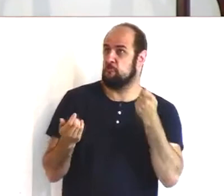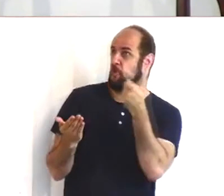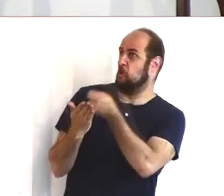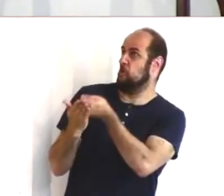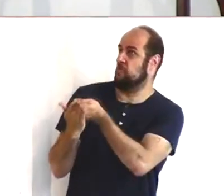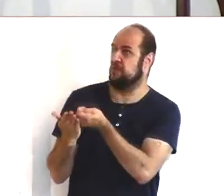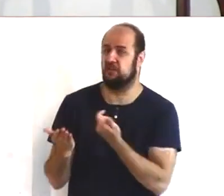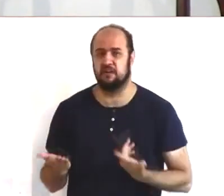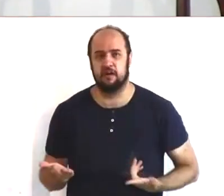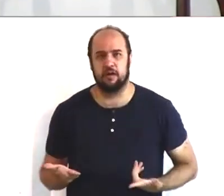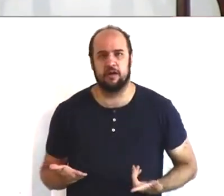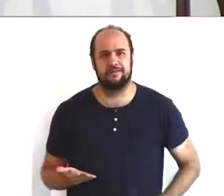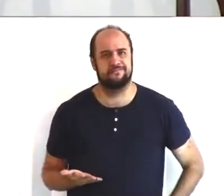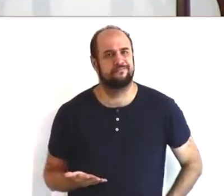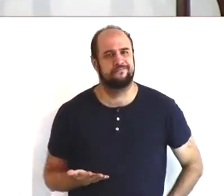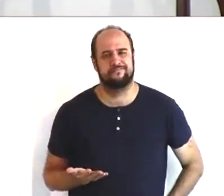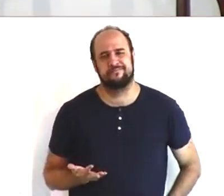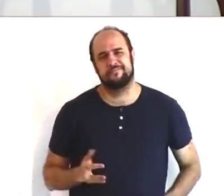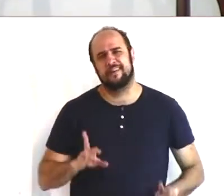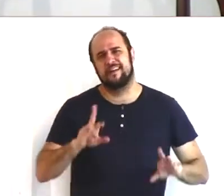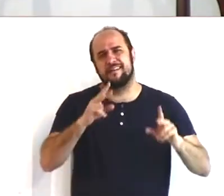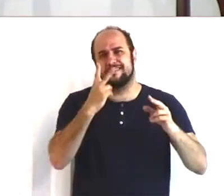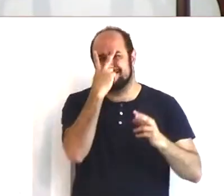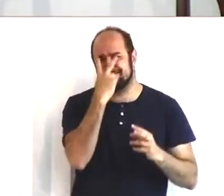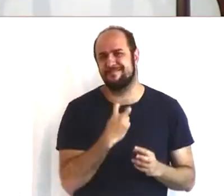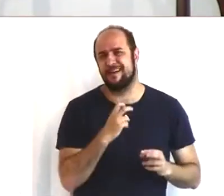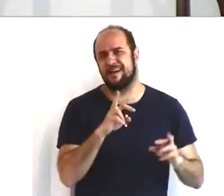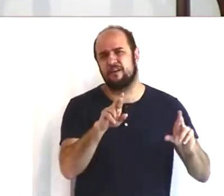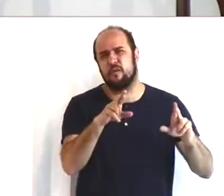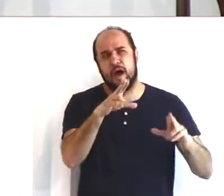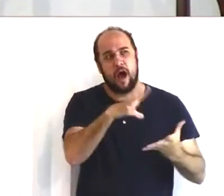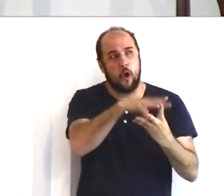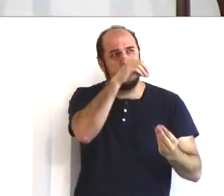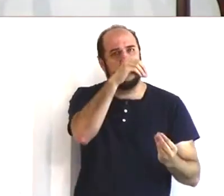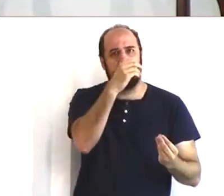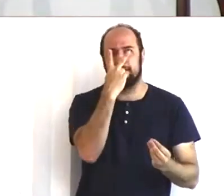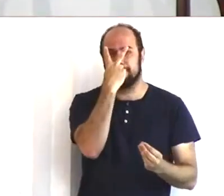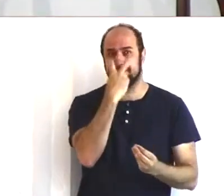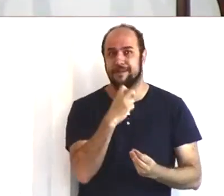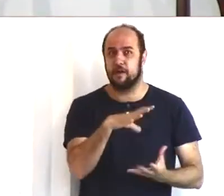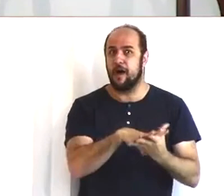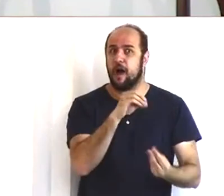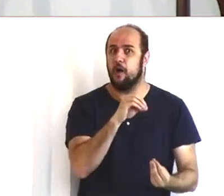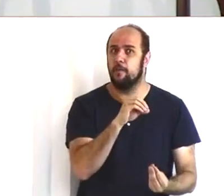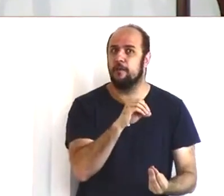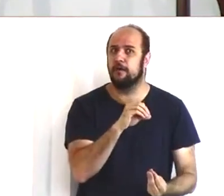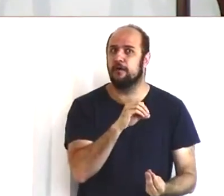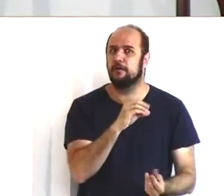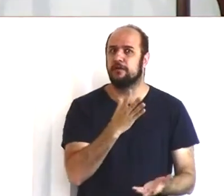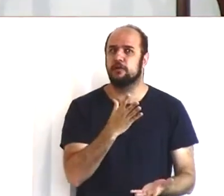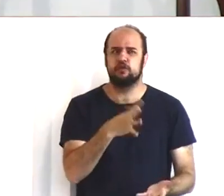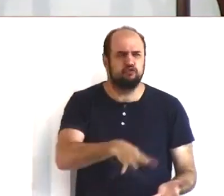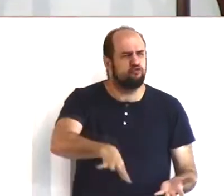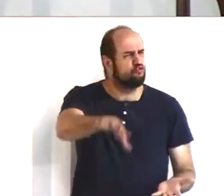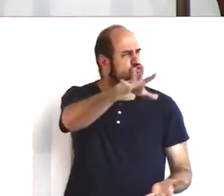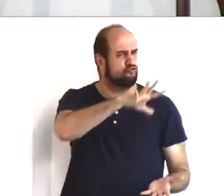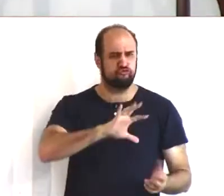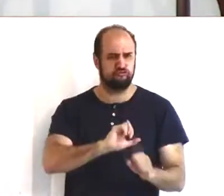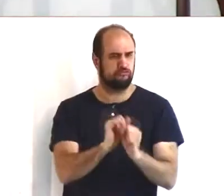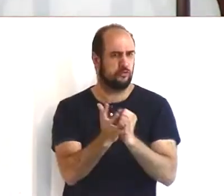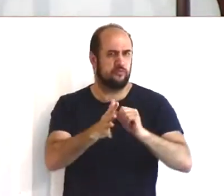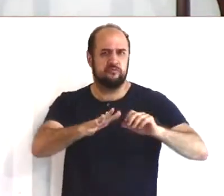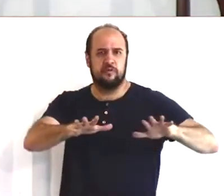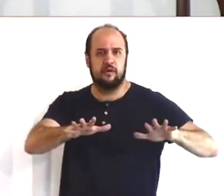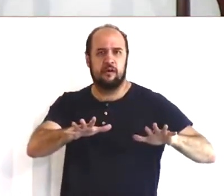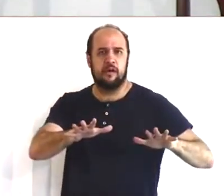governar. Isso é miopia espiritual. Isso é dificuldade em compreender que tudo que está acontecendo faz parte da vontade de Deus. Eu só não sei